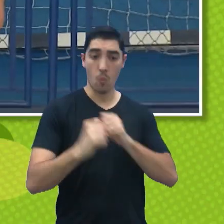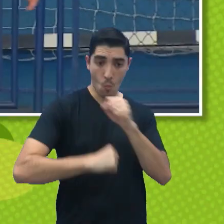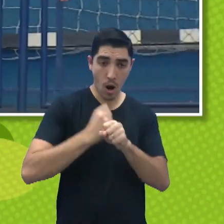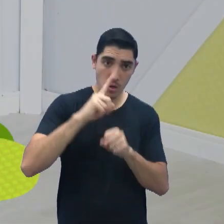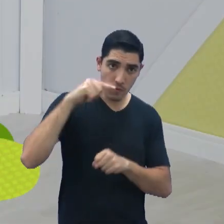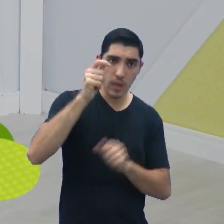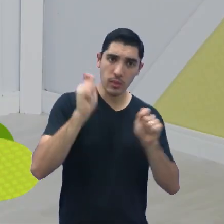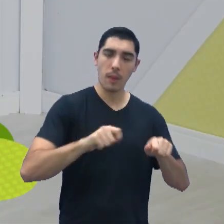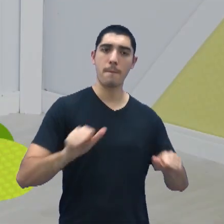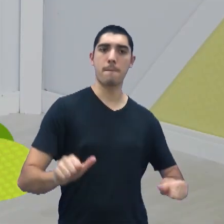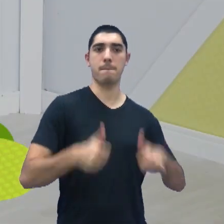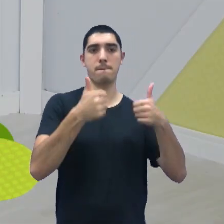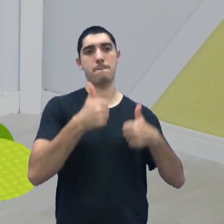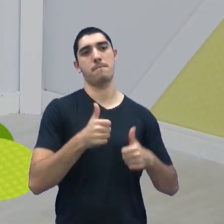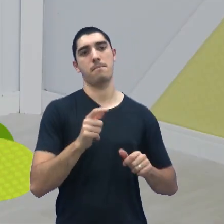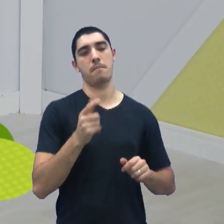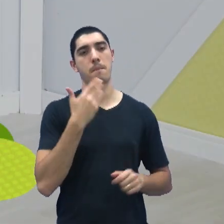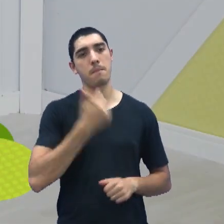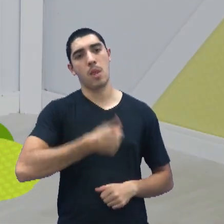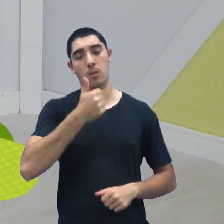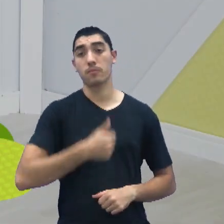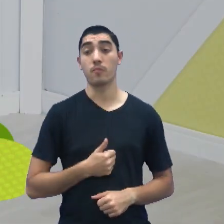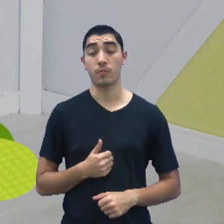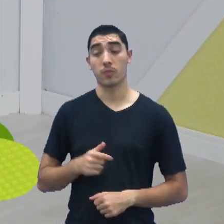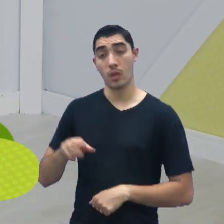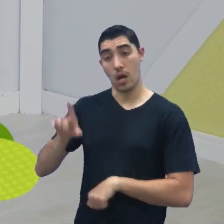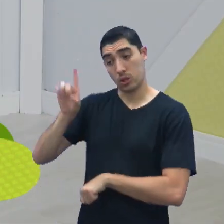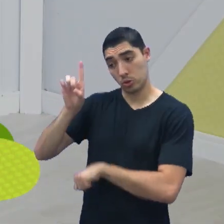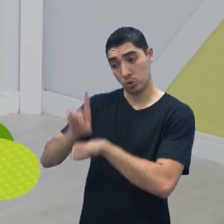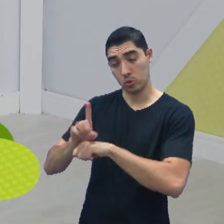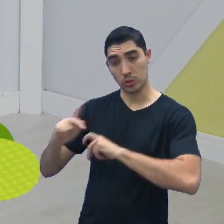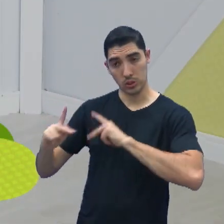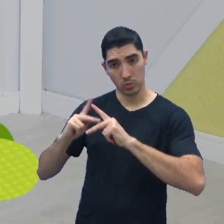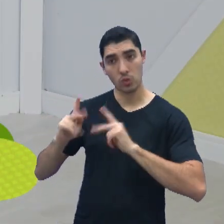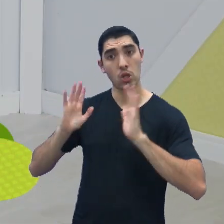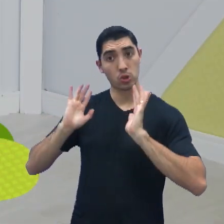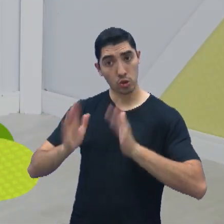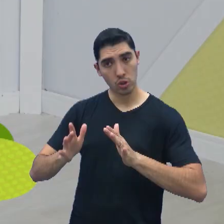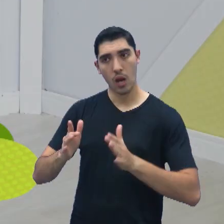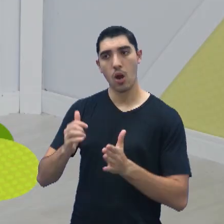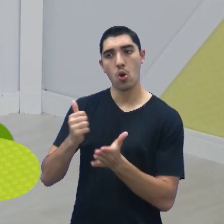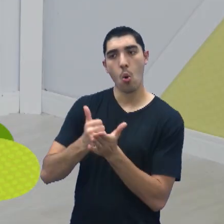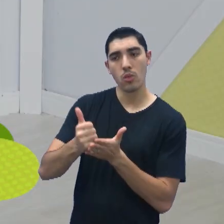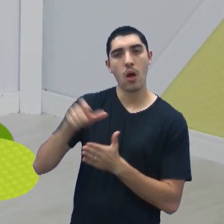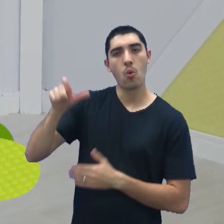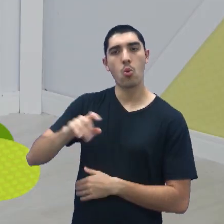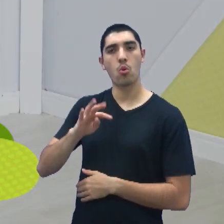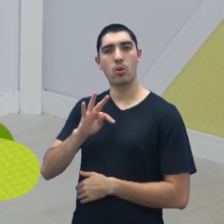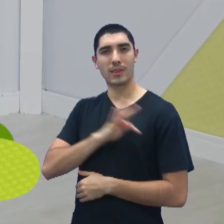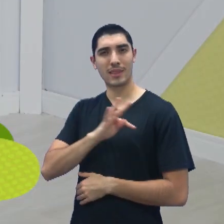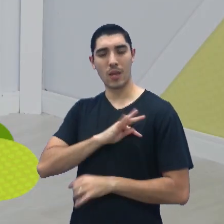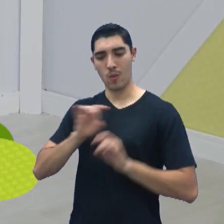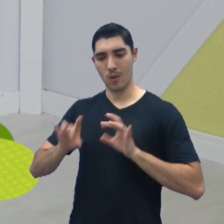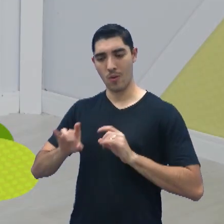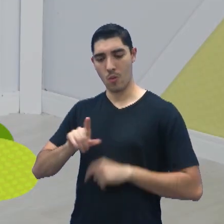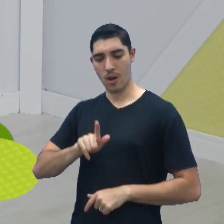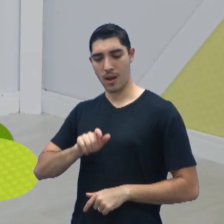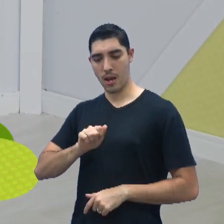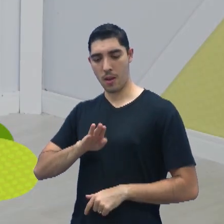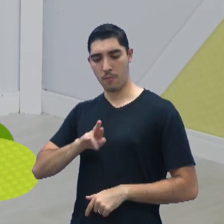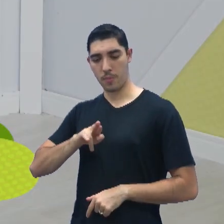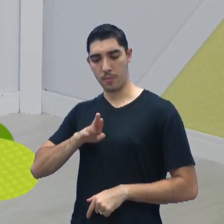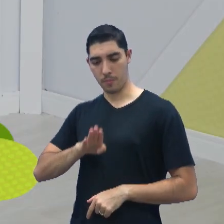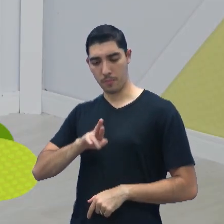por cima. A diretoria do São José Futsal já havia há um tempo atrás renovado o contrato do técnico Gabriel Pichu e agora ontem ou anteontem